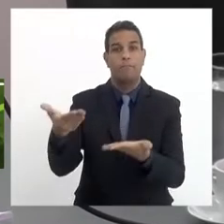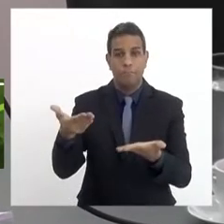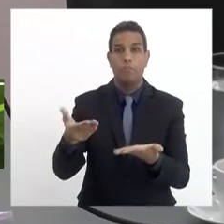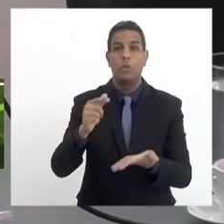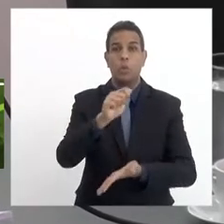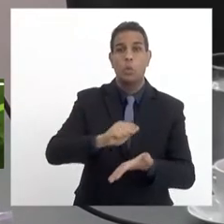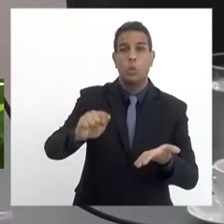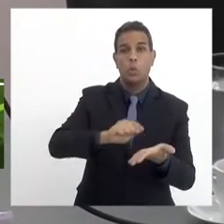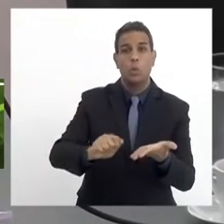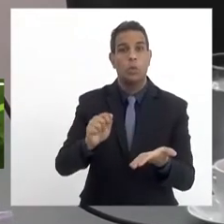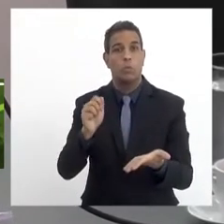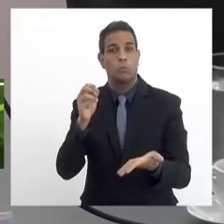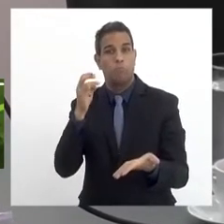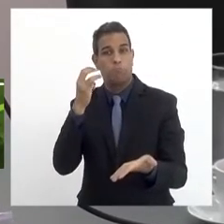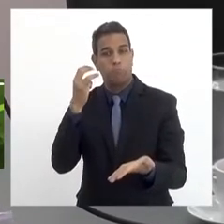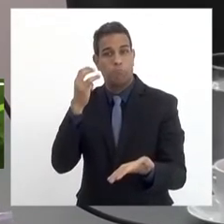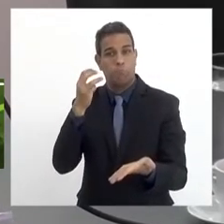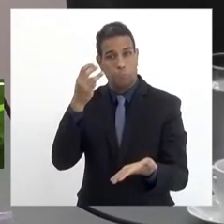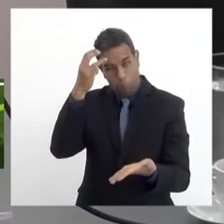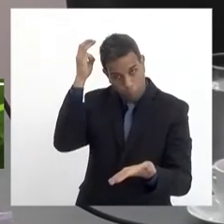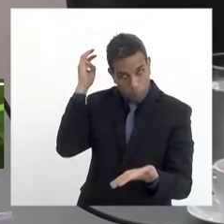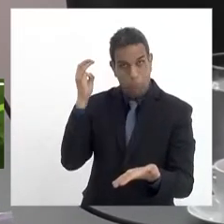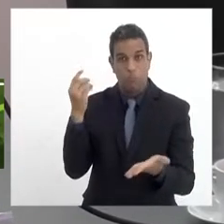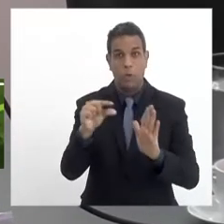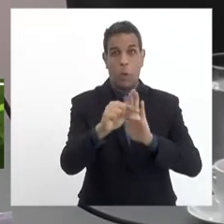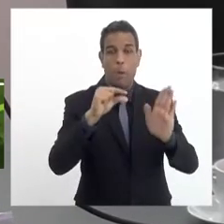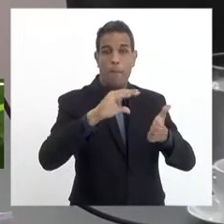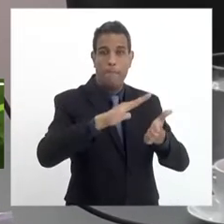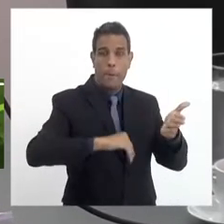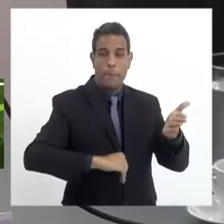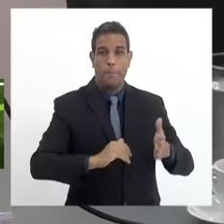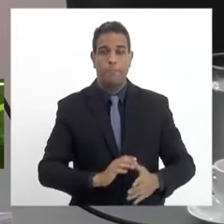Pacheco, primeiro item retirado de pauta.